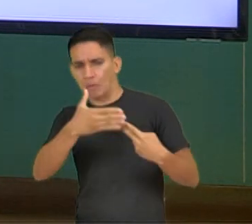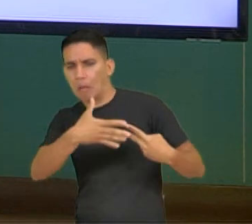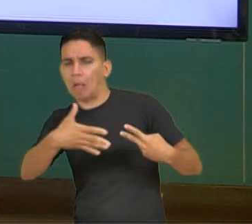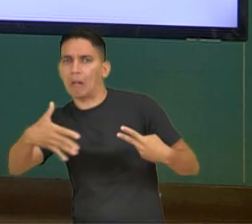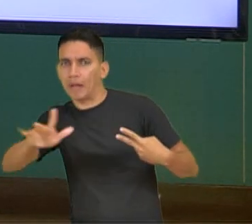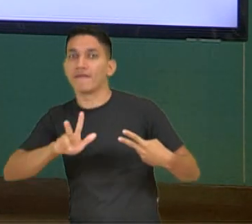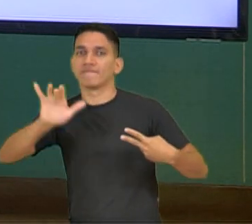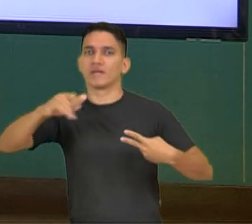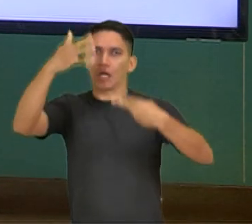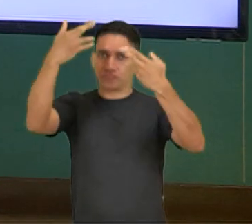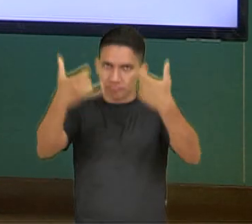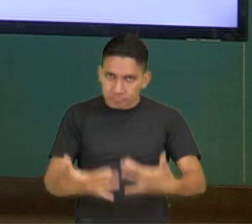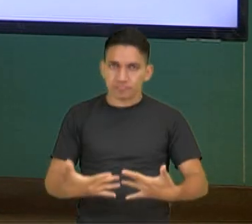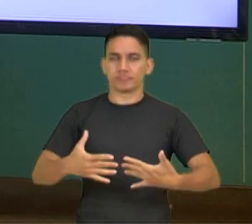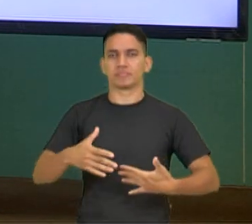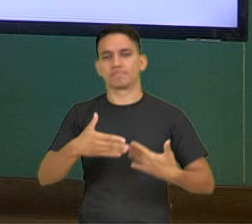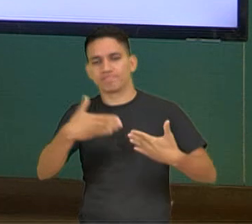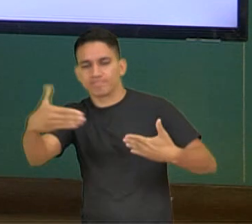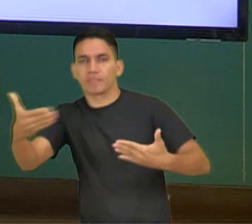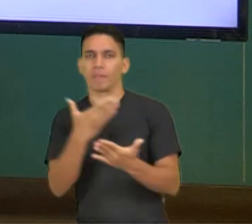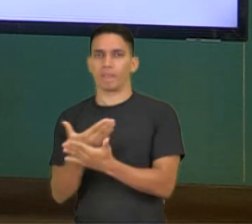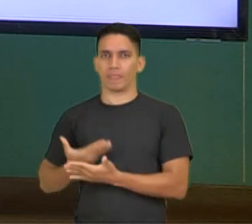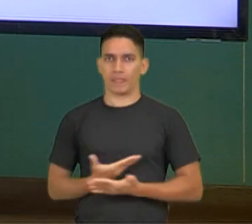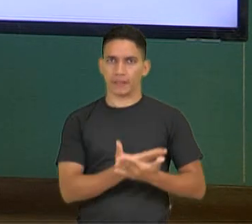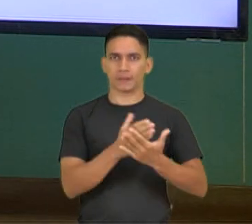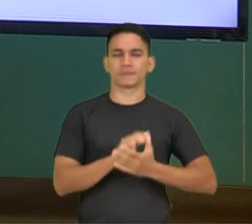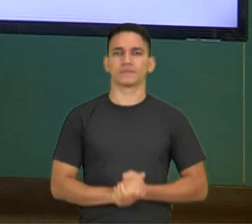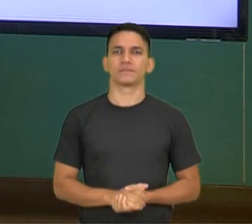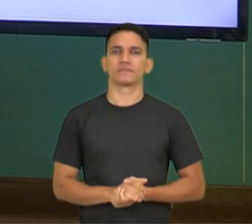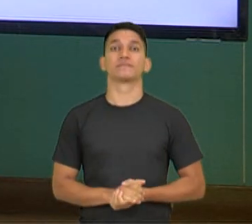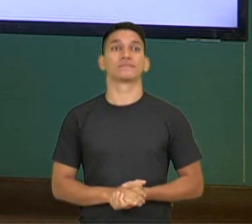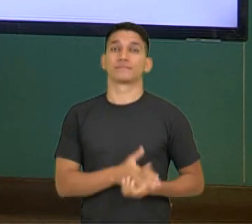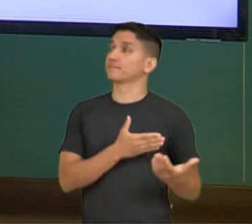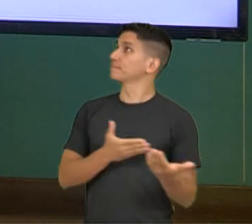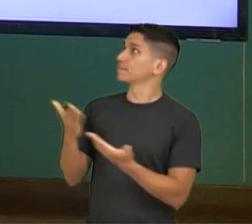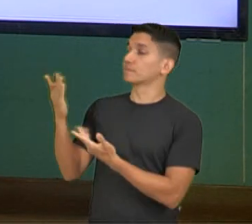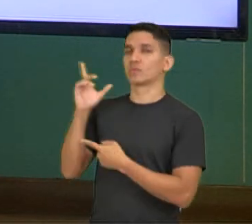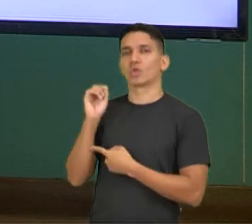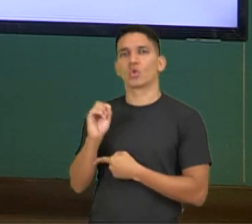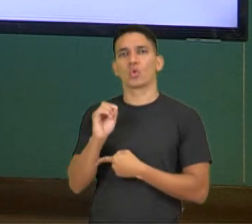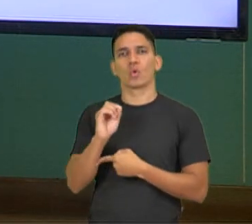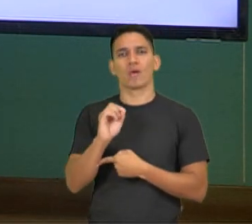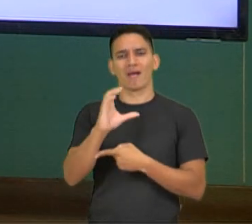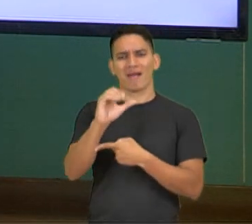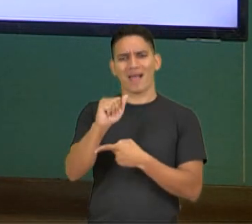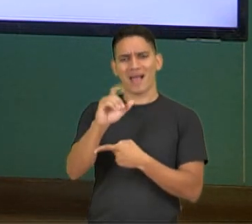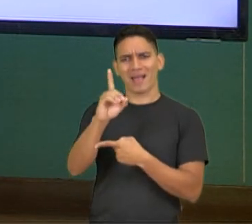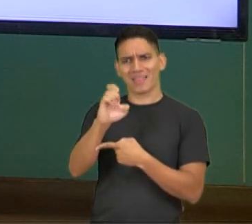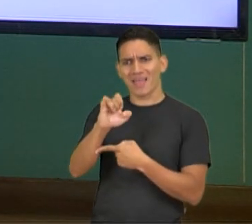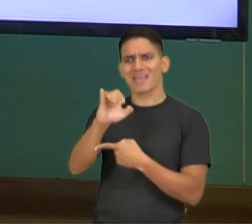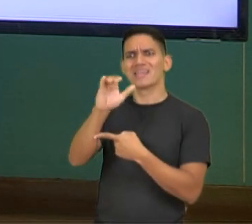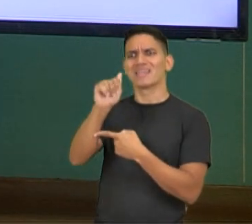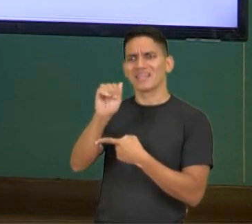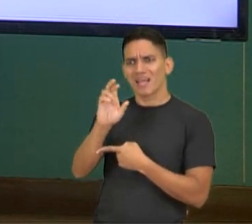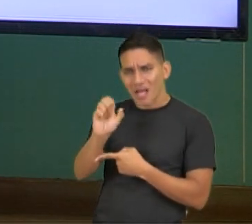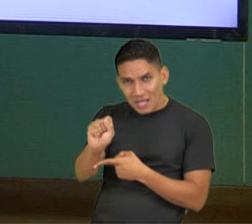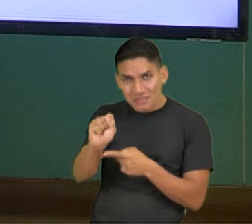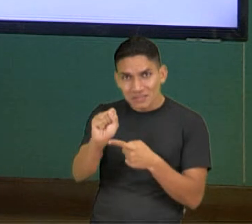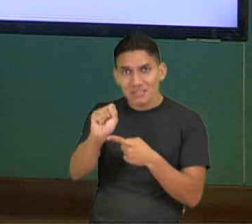no seu decurso, no decorrer desta aula. Bom, cadeias carbônicas é